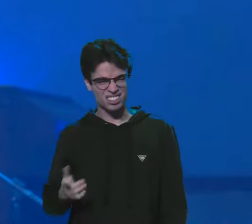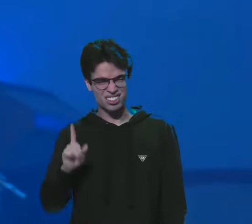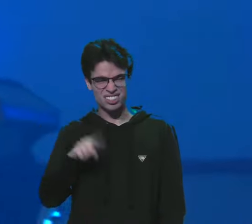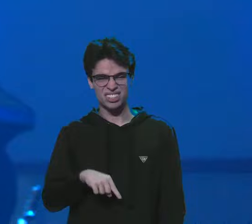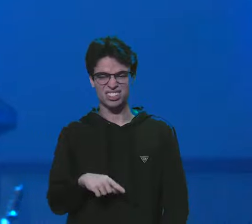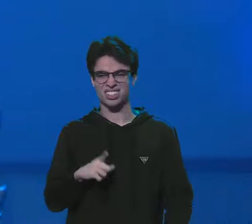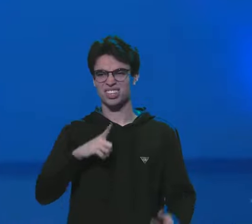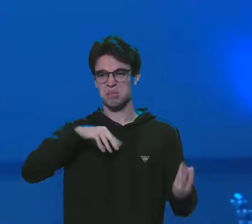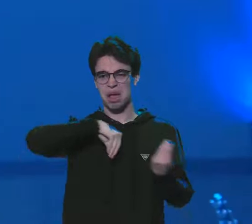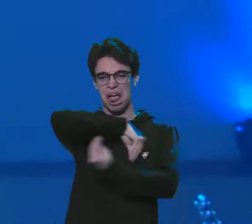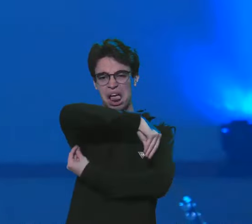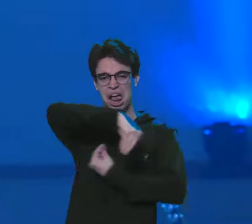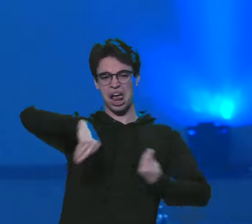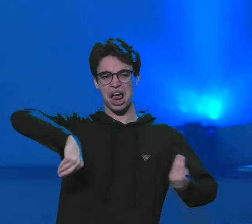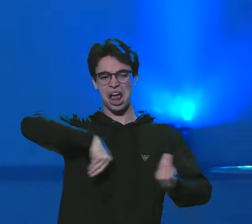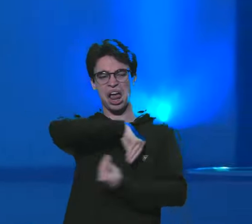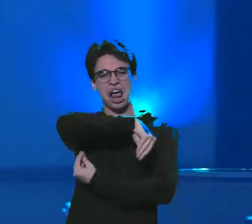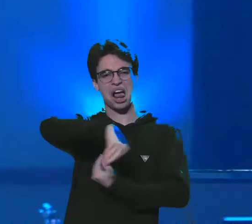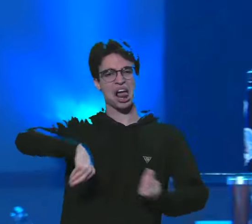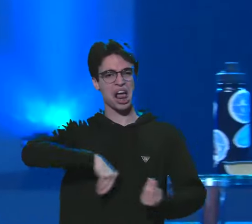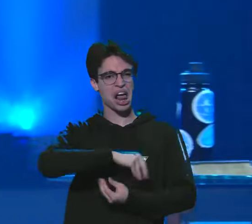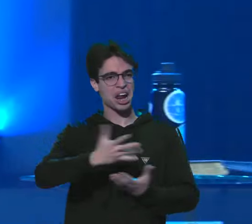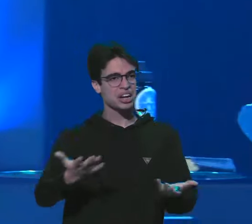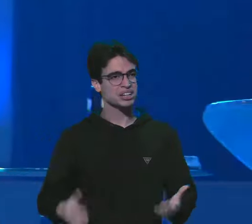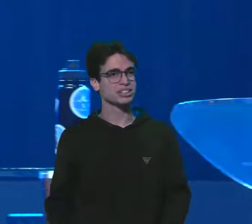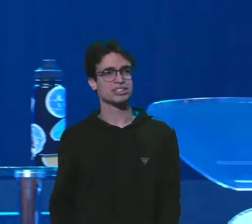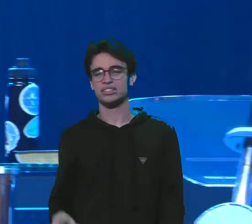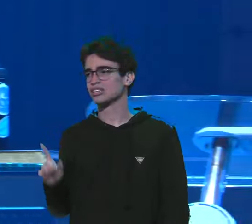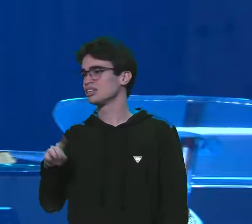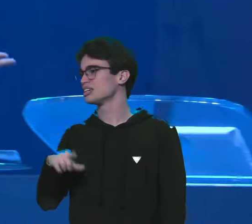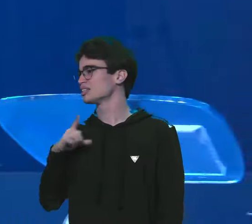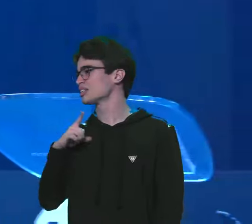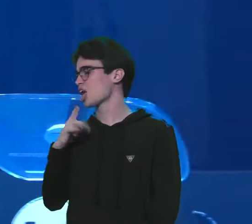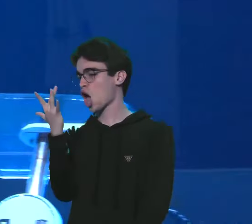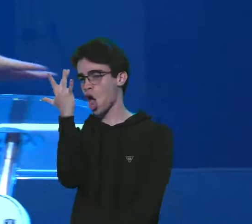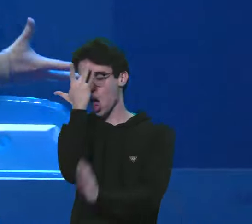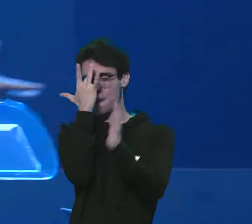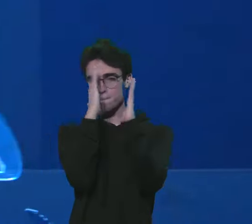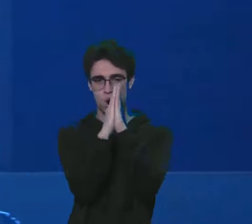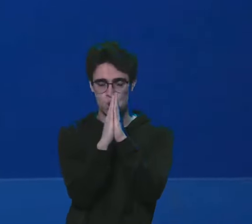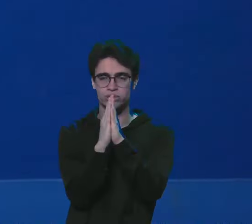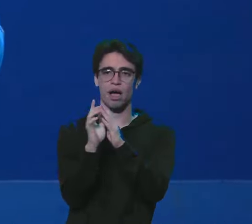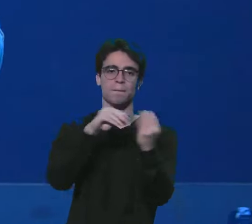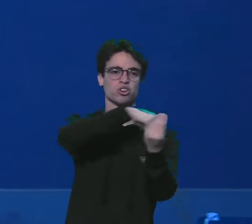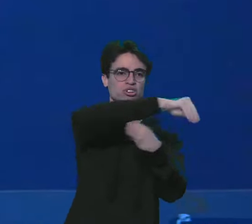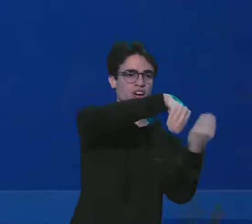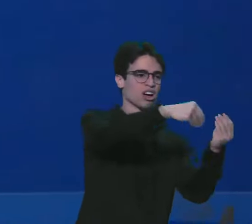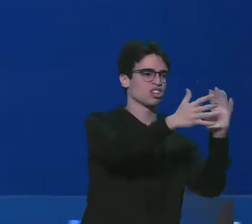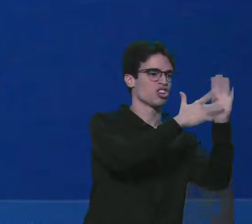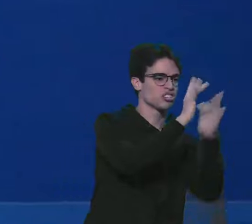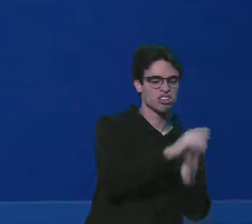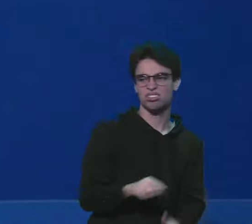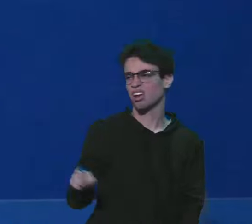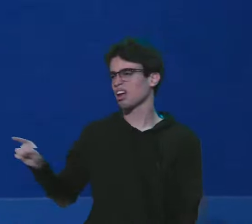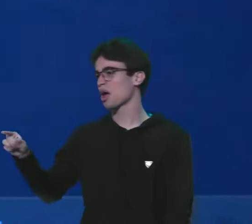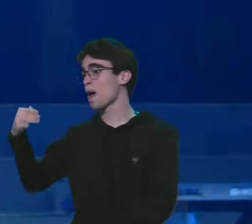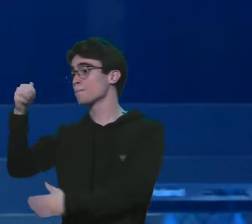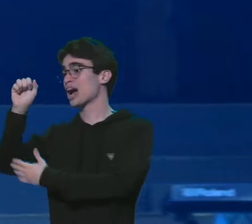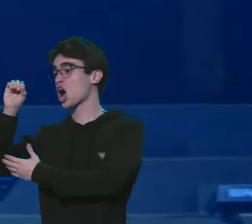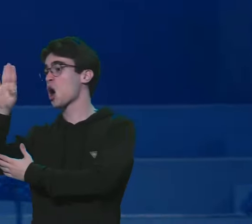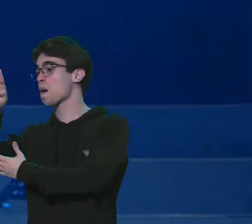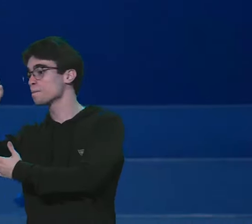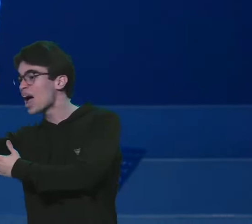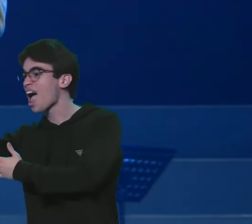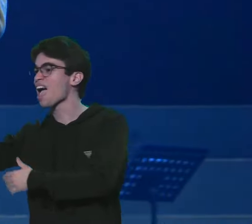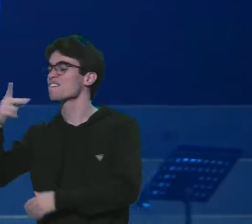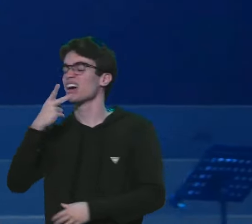essa mistureba, né? O cara mistura Buda com Jesus e Maomé, e fala, o importante é que todo mundo prega o